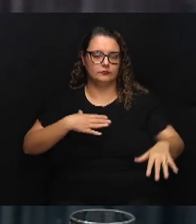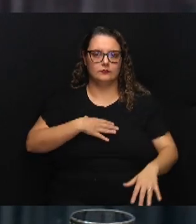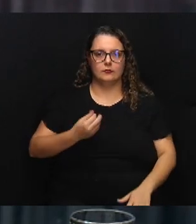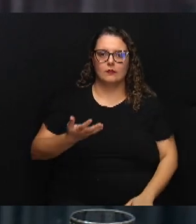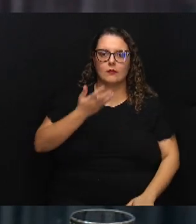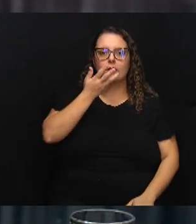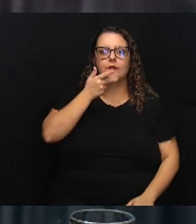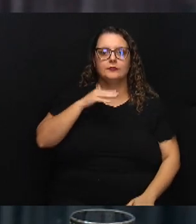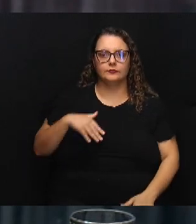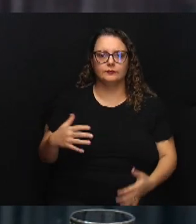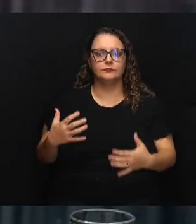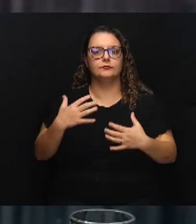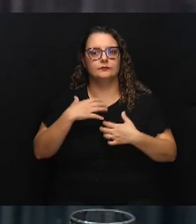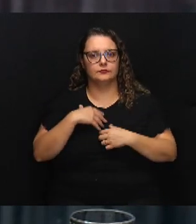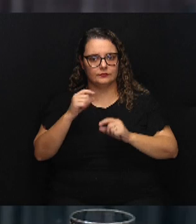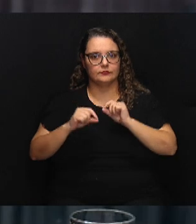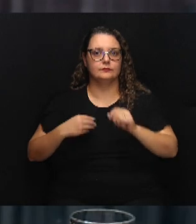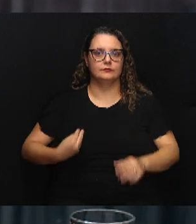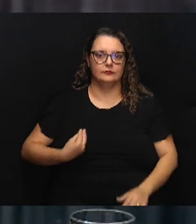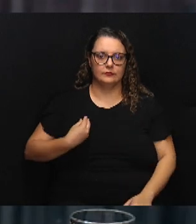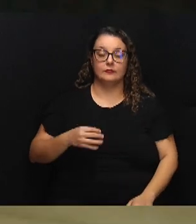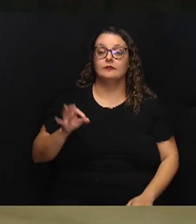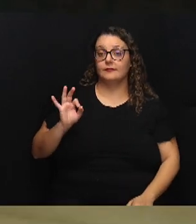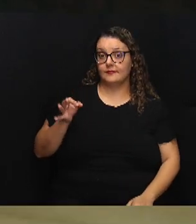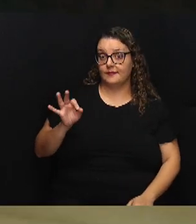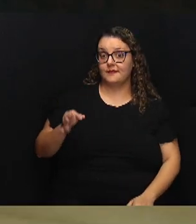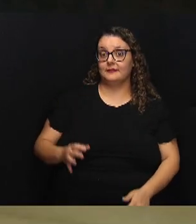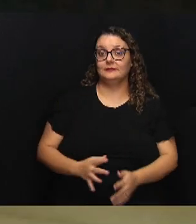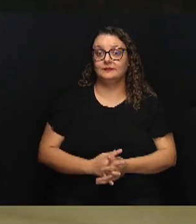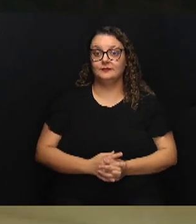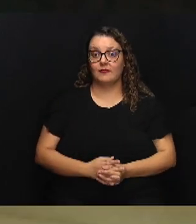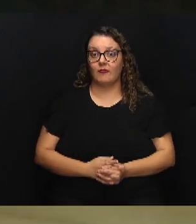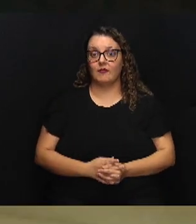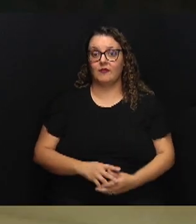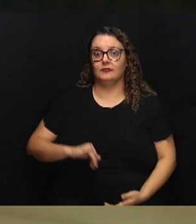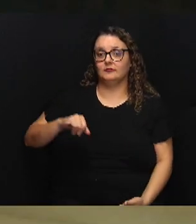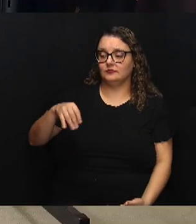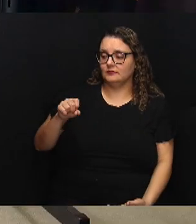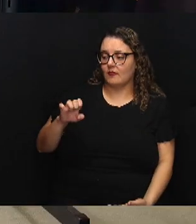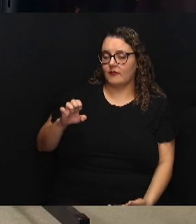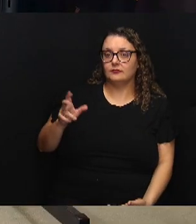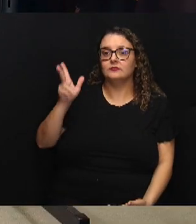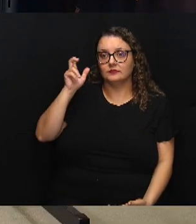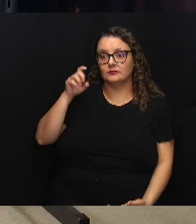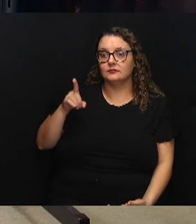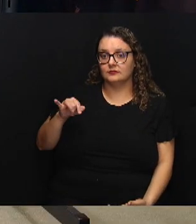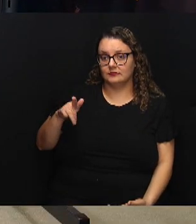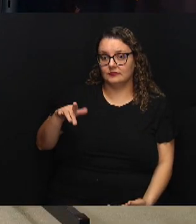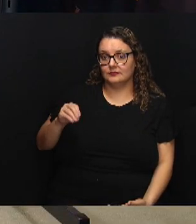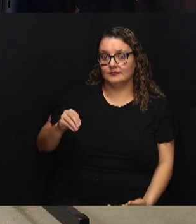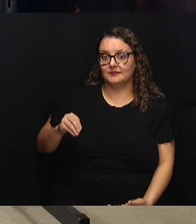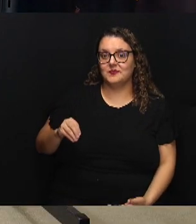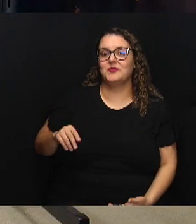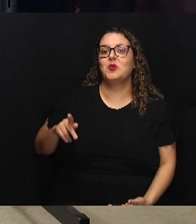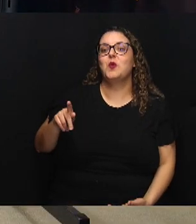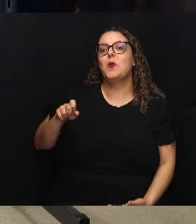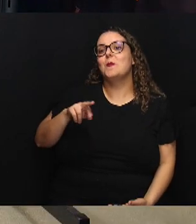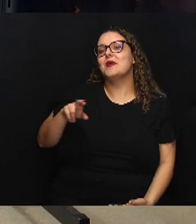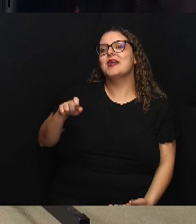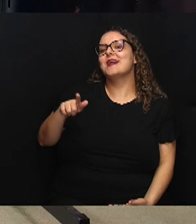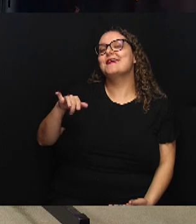criança começa a sentir realmente o que é a vida. Exatamente, né? Ô, Josi, você ouviu o Diego falando do perrengue chique,